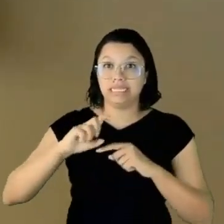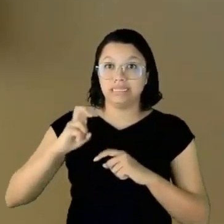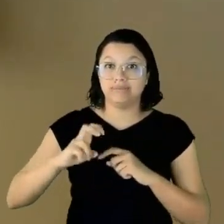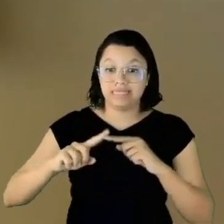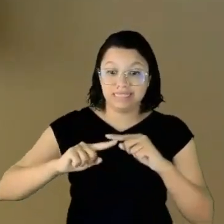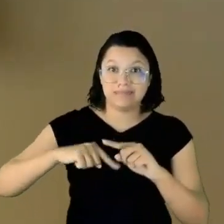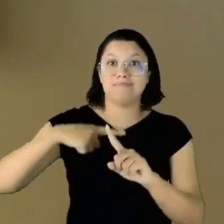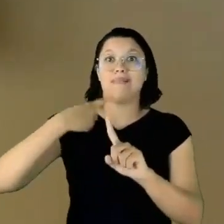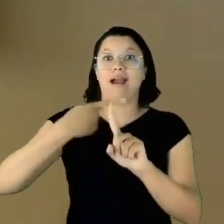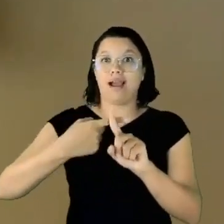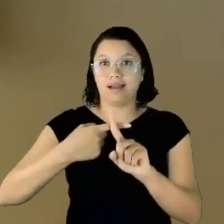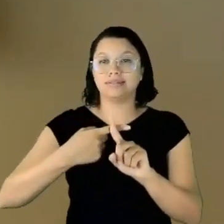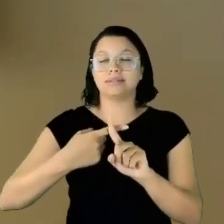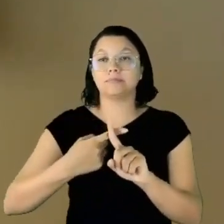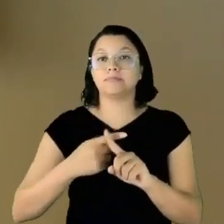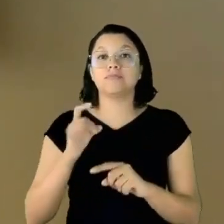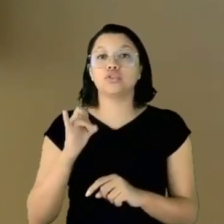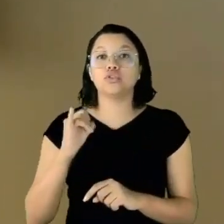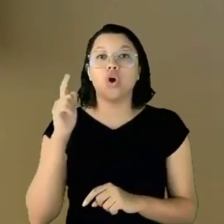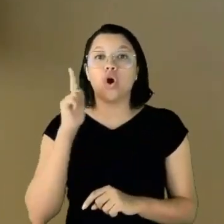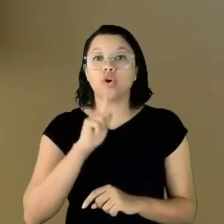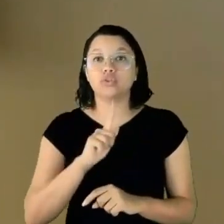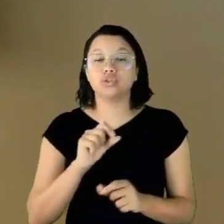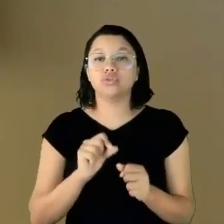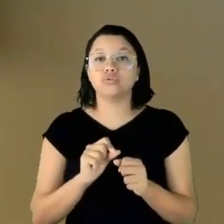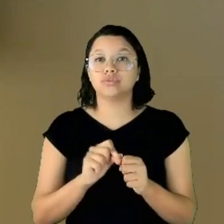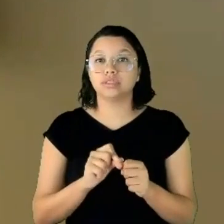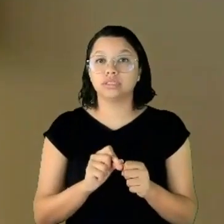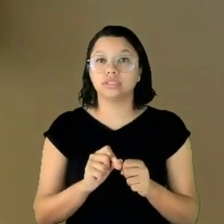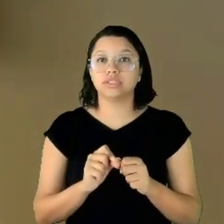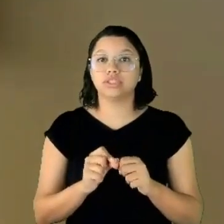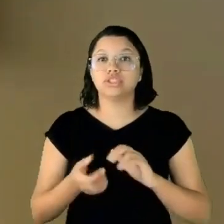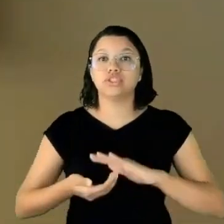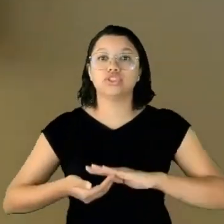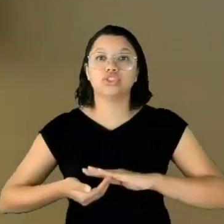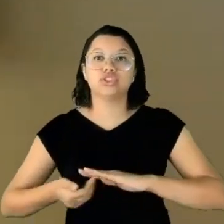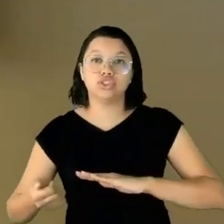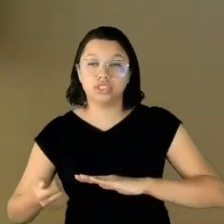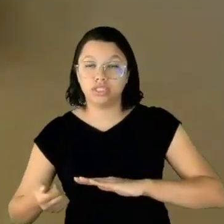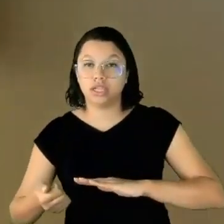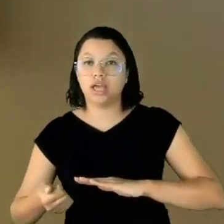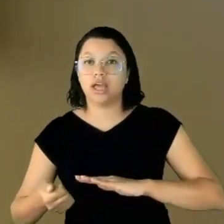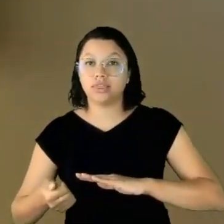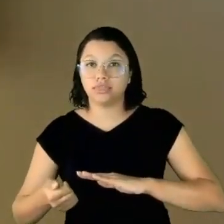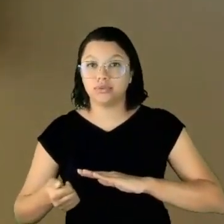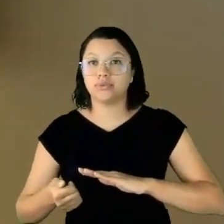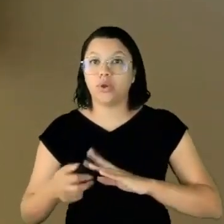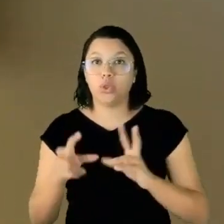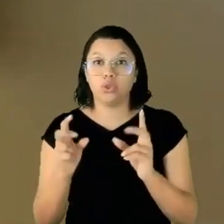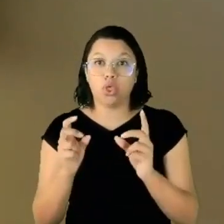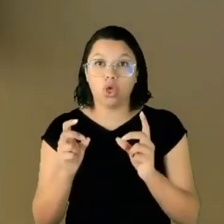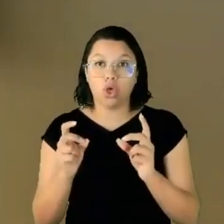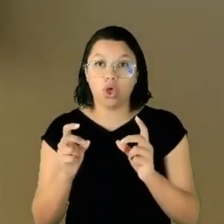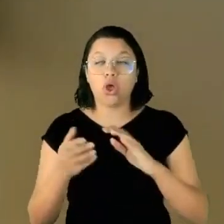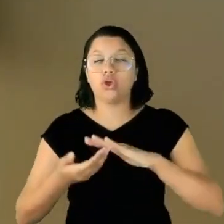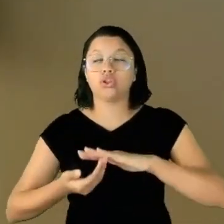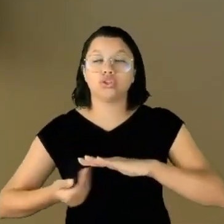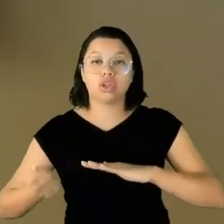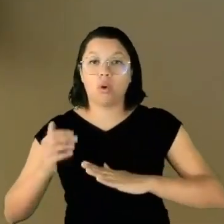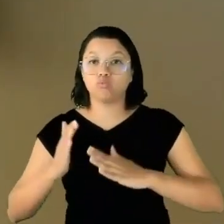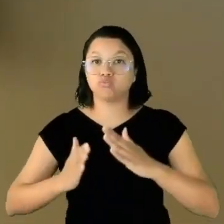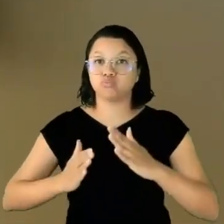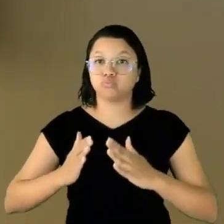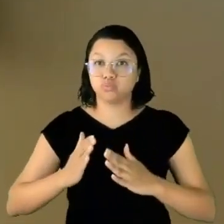a produtividade e ele só conseguiu fazer isso desautomatizando e desrobotizando várias